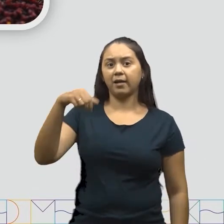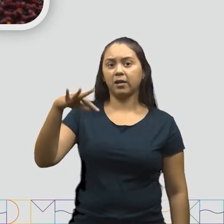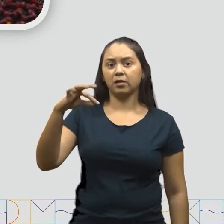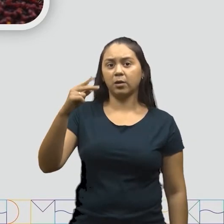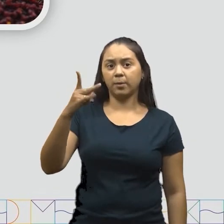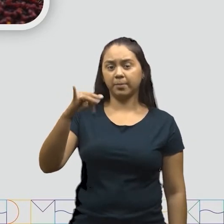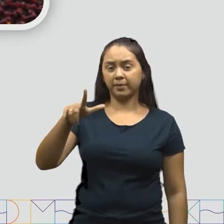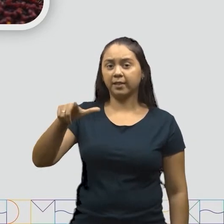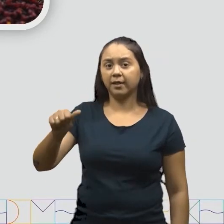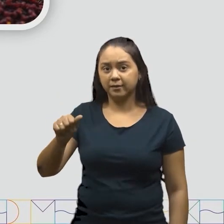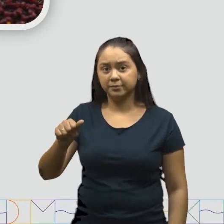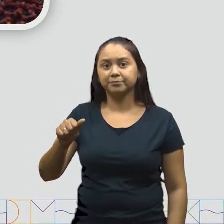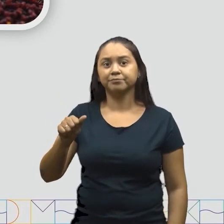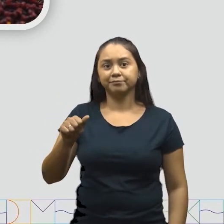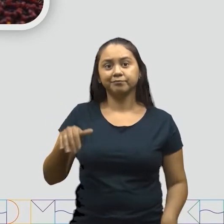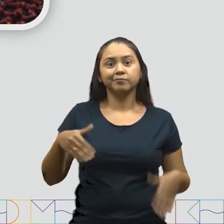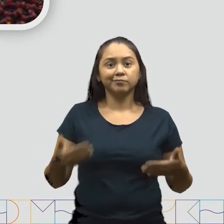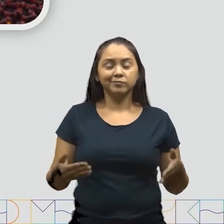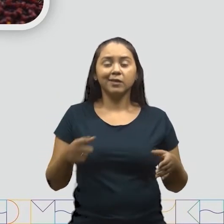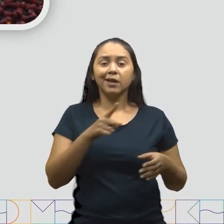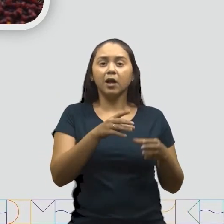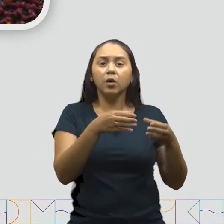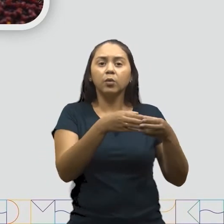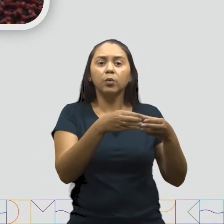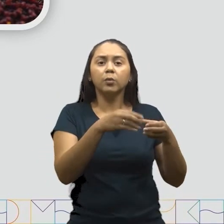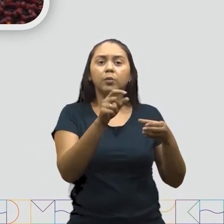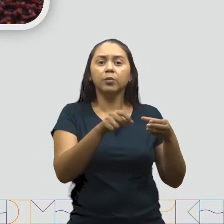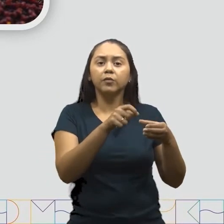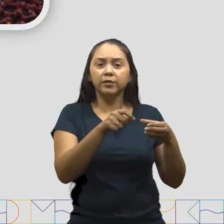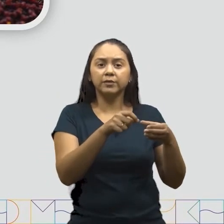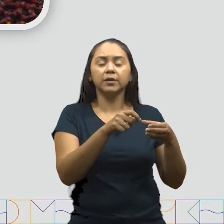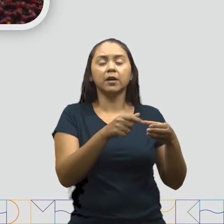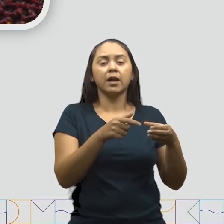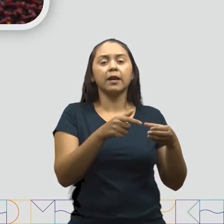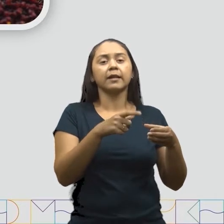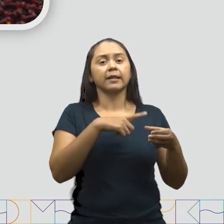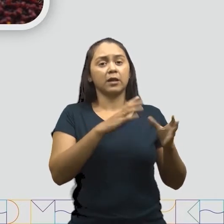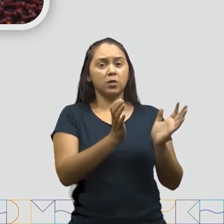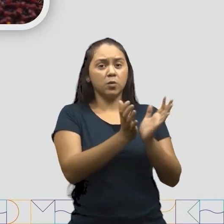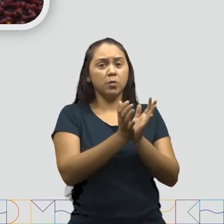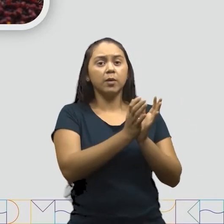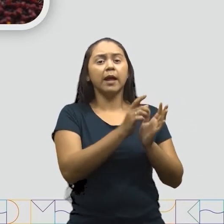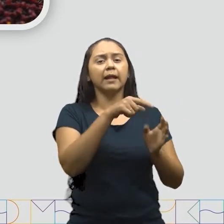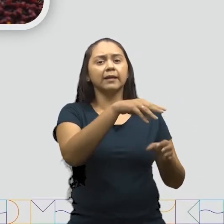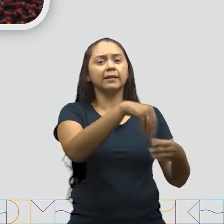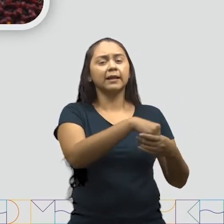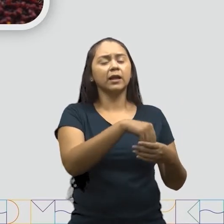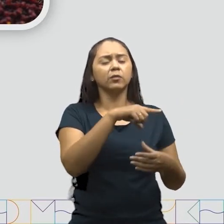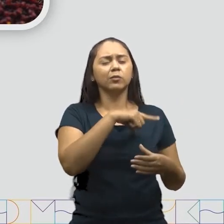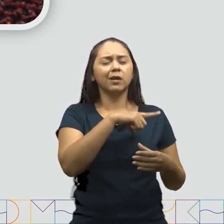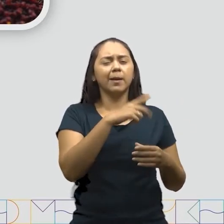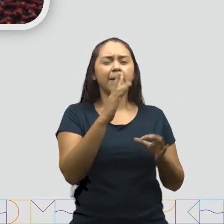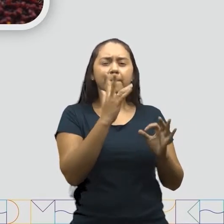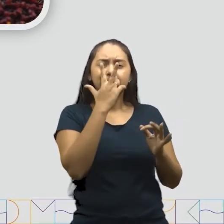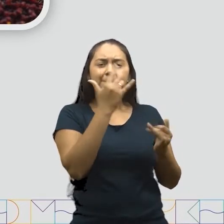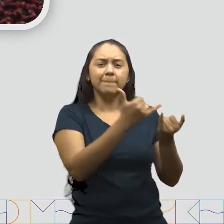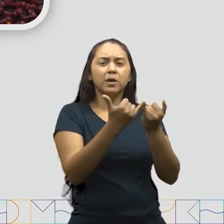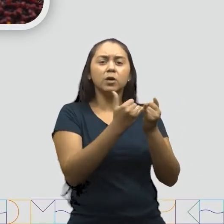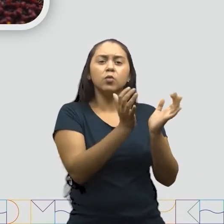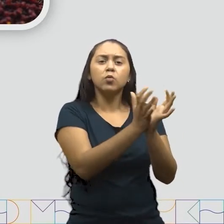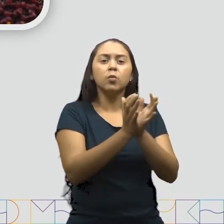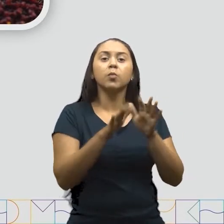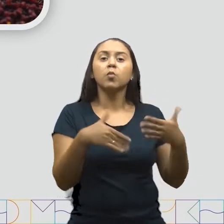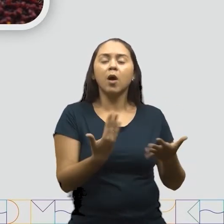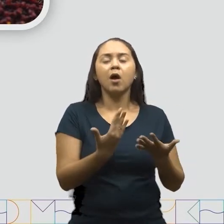superfamília Apoideae, subgrupo Anthophylla, e são aparentados das